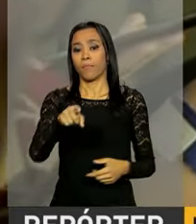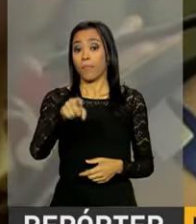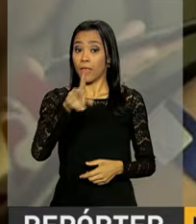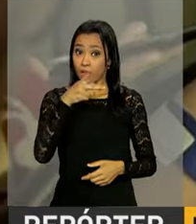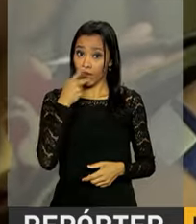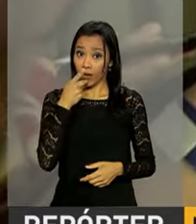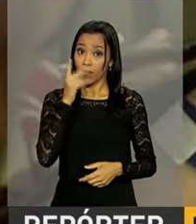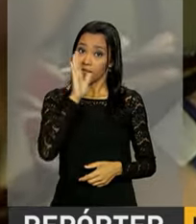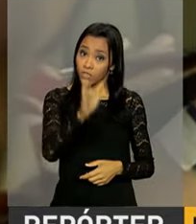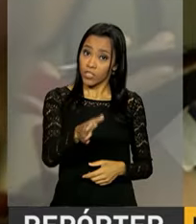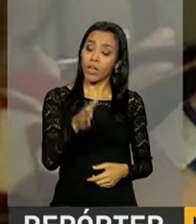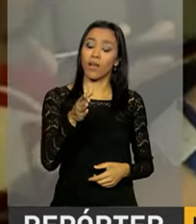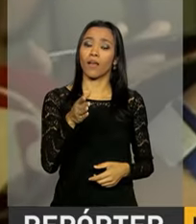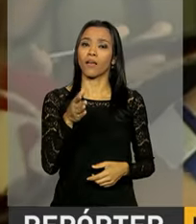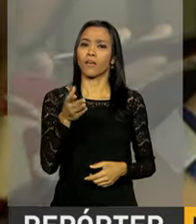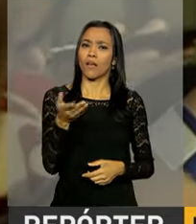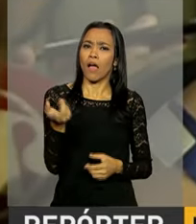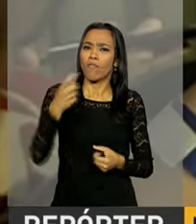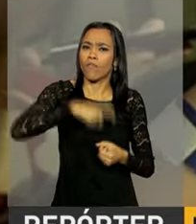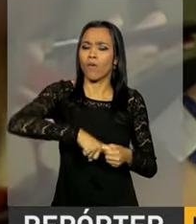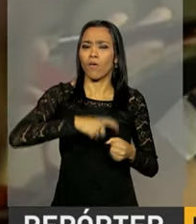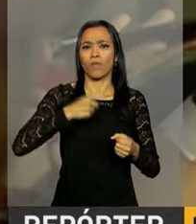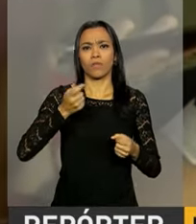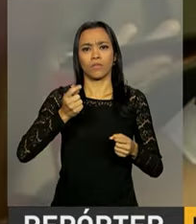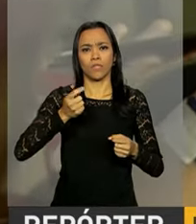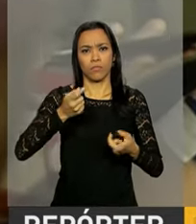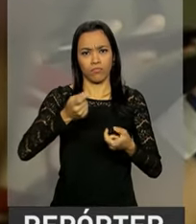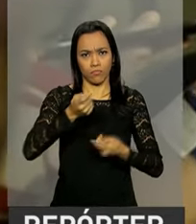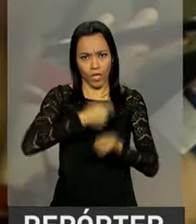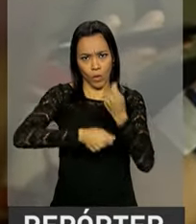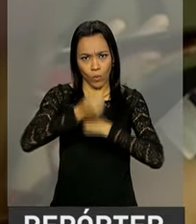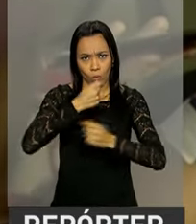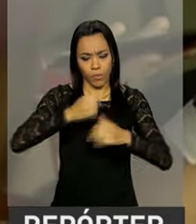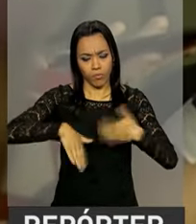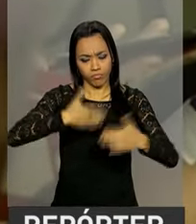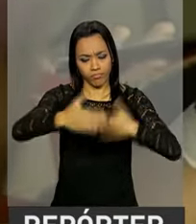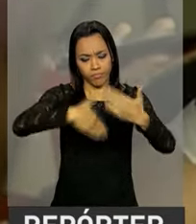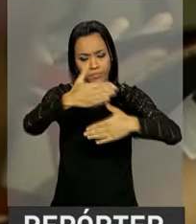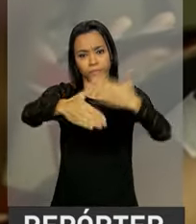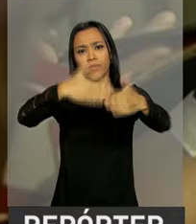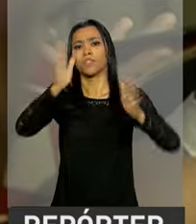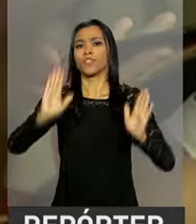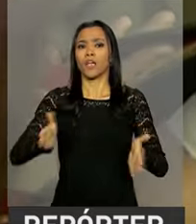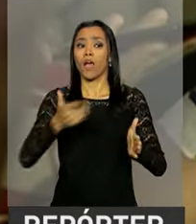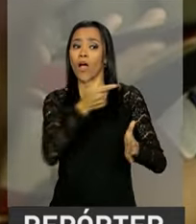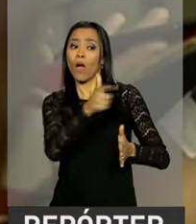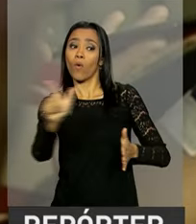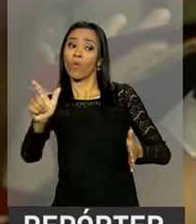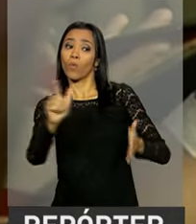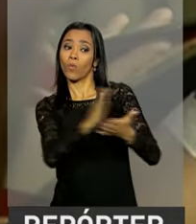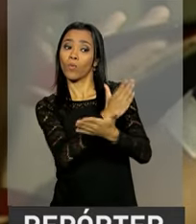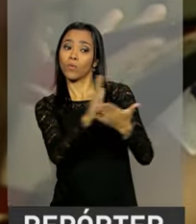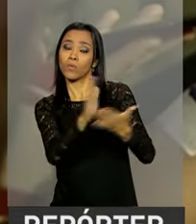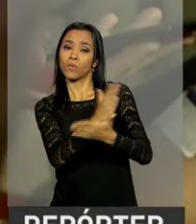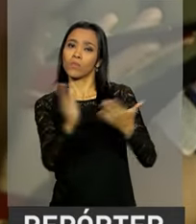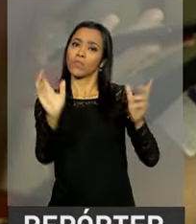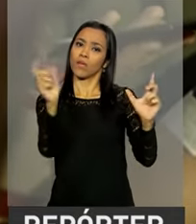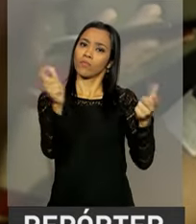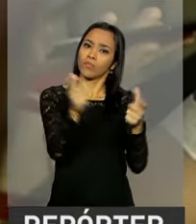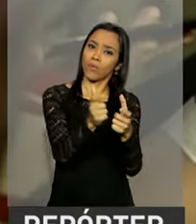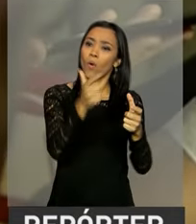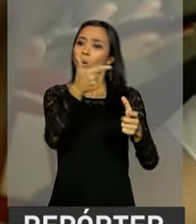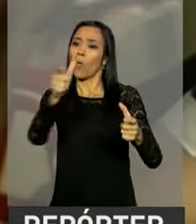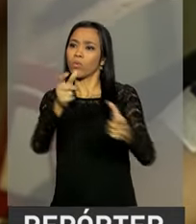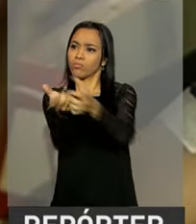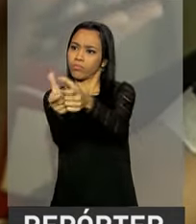na retomada das atividades, alguns setores já crescendo, outros setores diminuindo a queda, mas com perspectiva